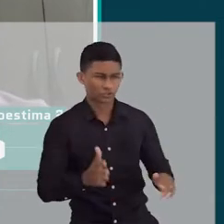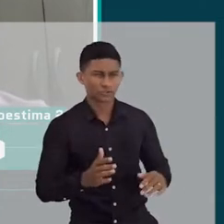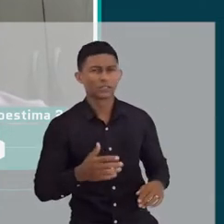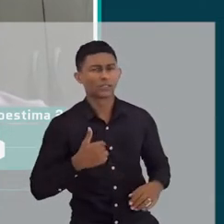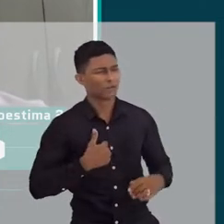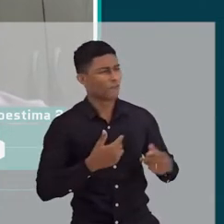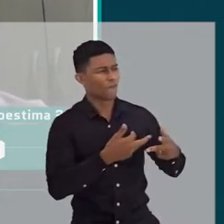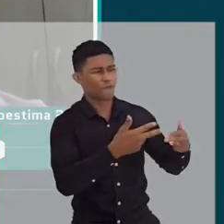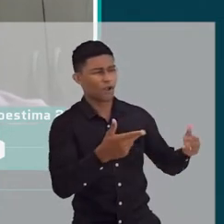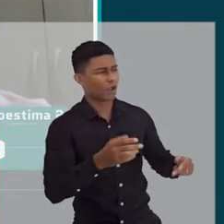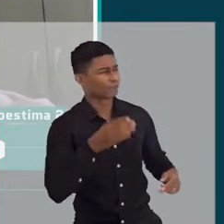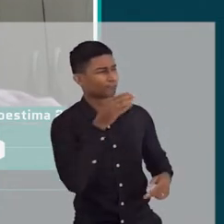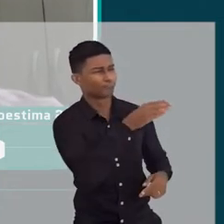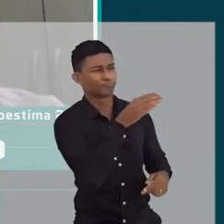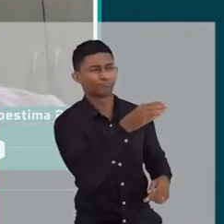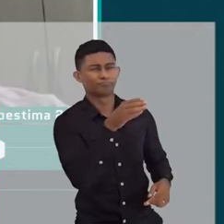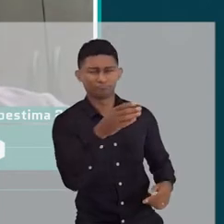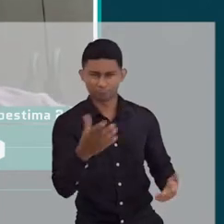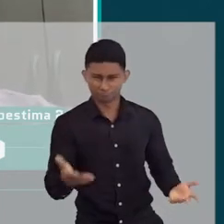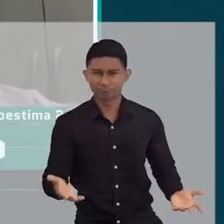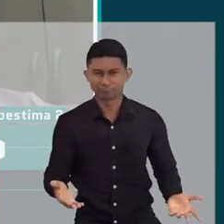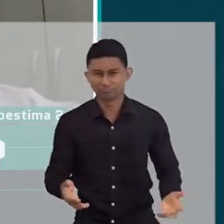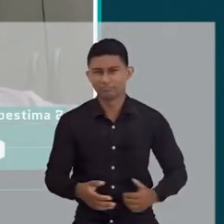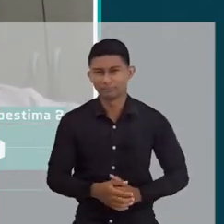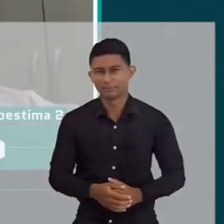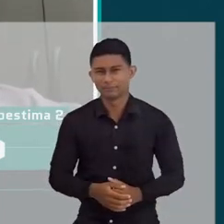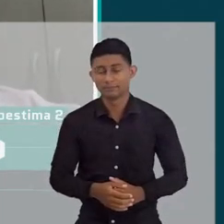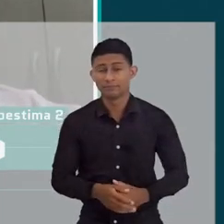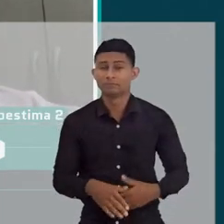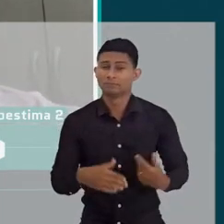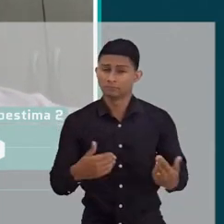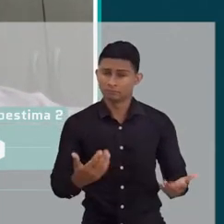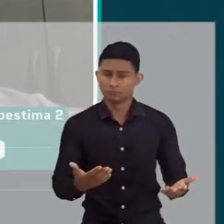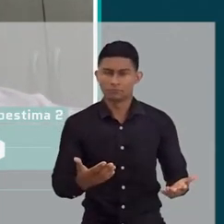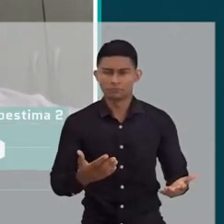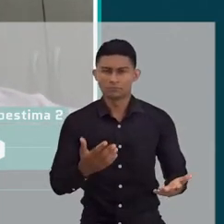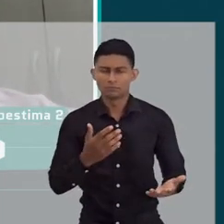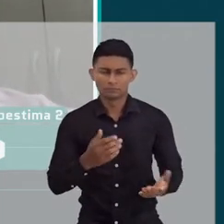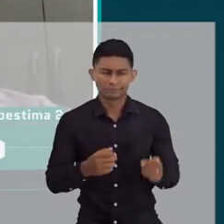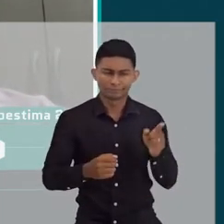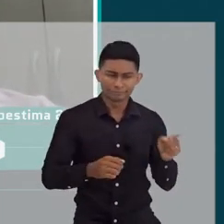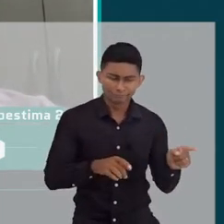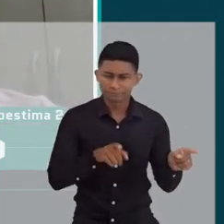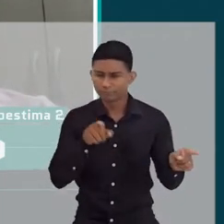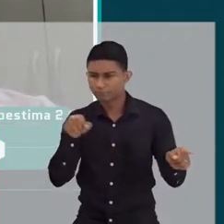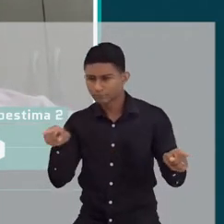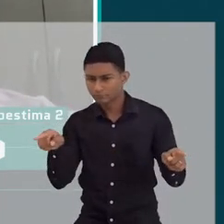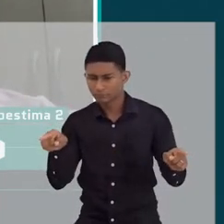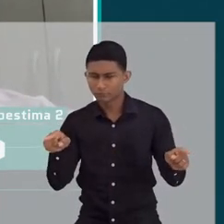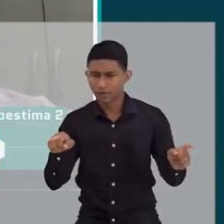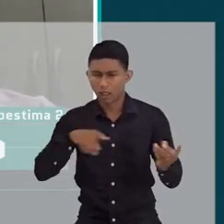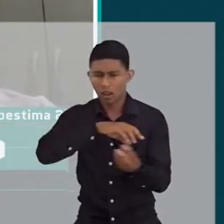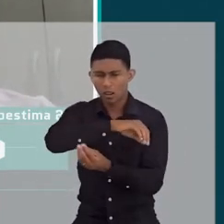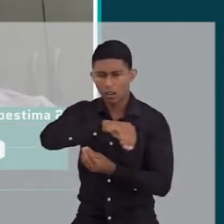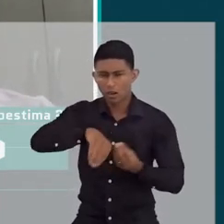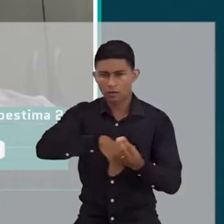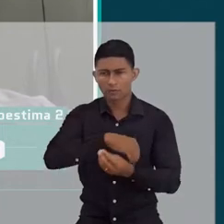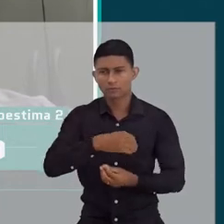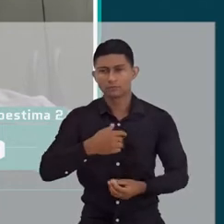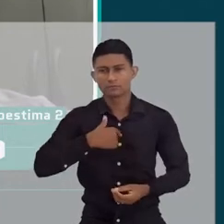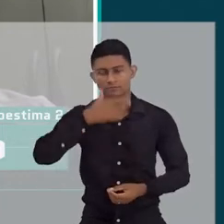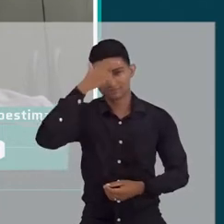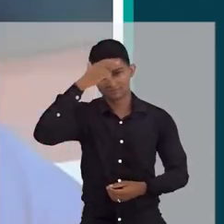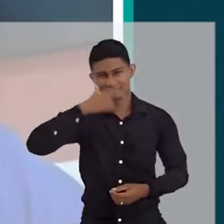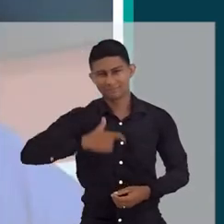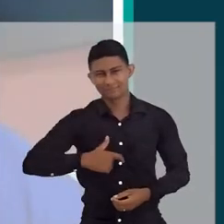antes de ser Ignalda de negócios. E aí, quando você junta as duas coisas, então eu sou uma